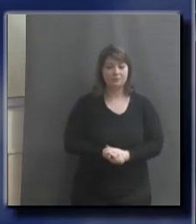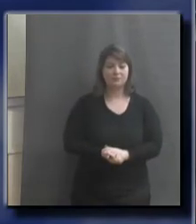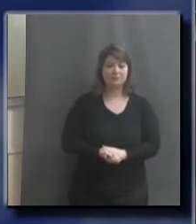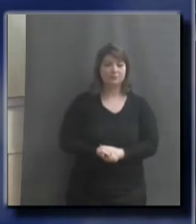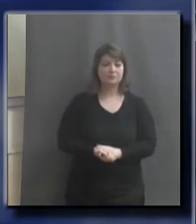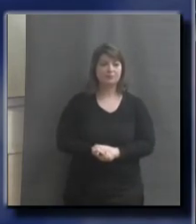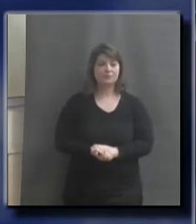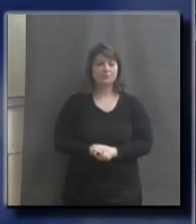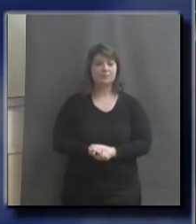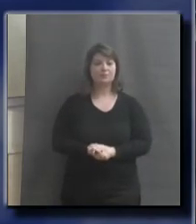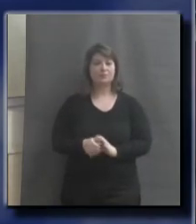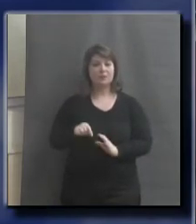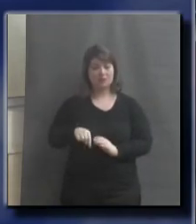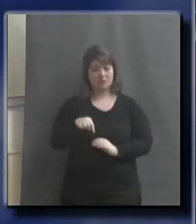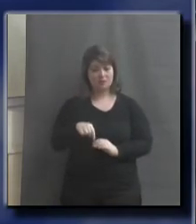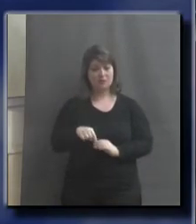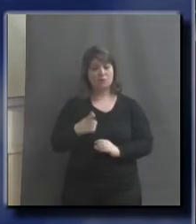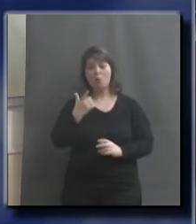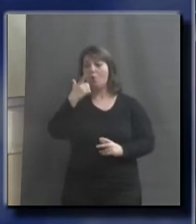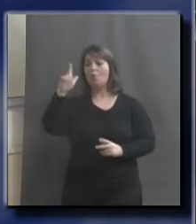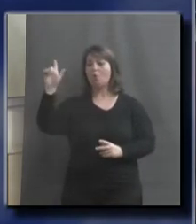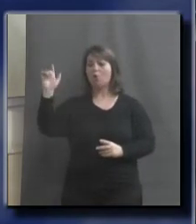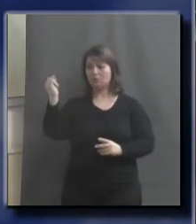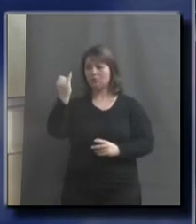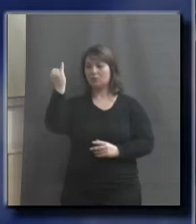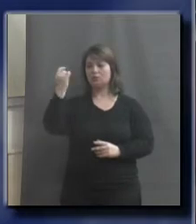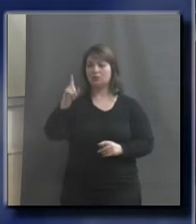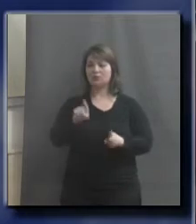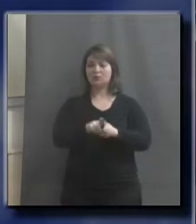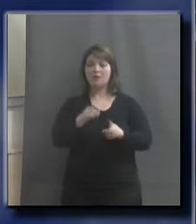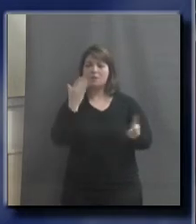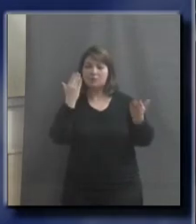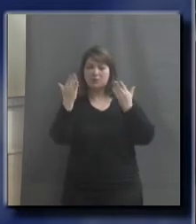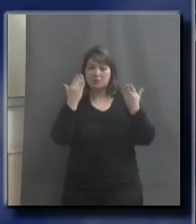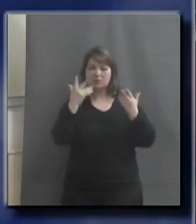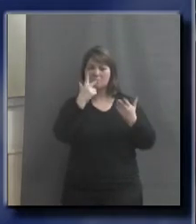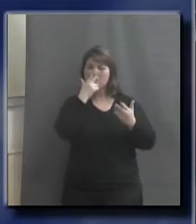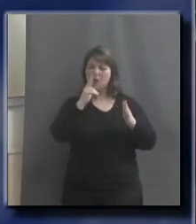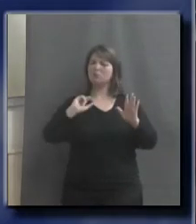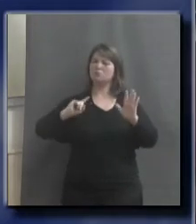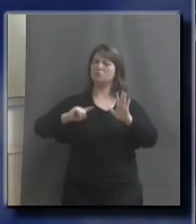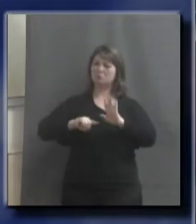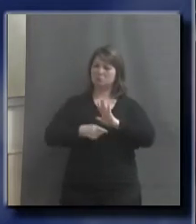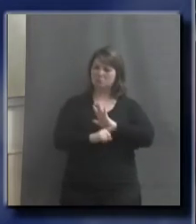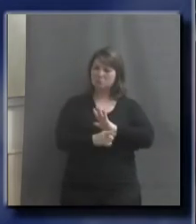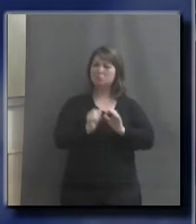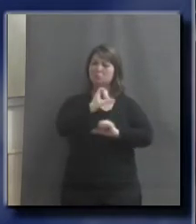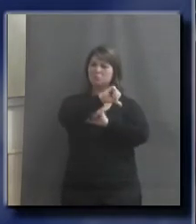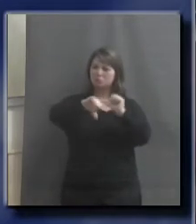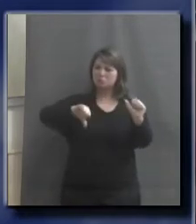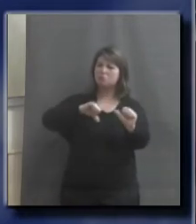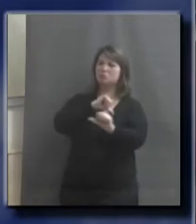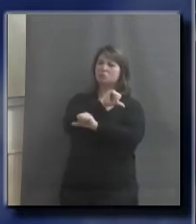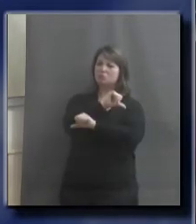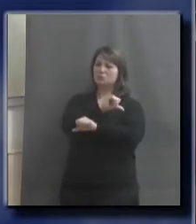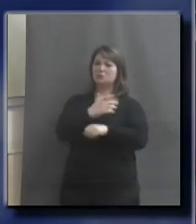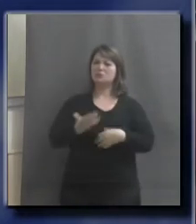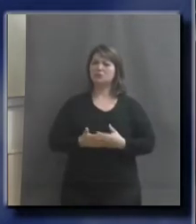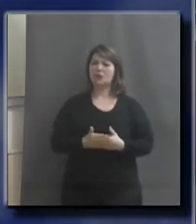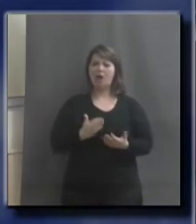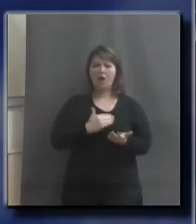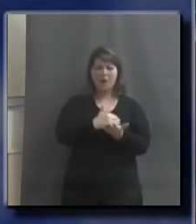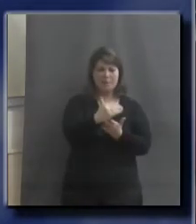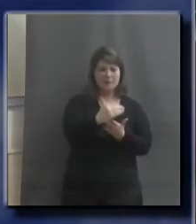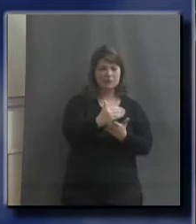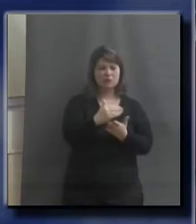e isso nos remete a uma outra questão. A psicologia passou profundamente por uma mudança a partir das